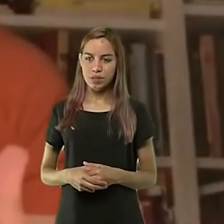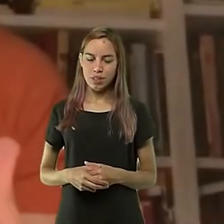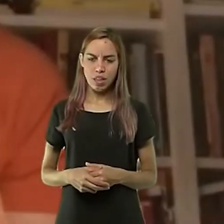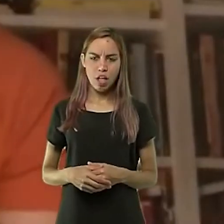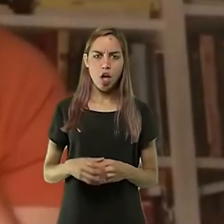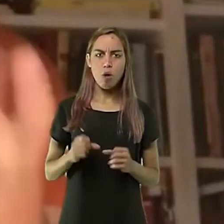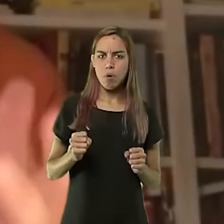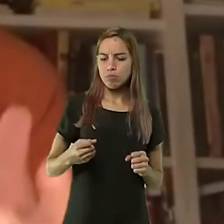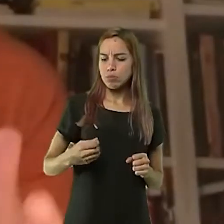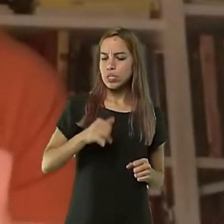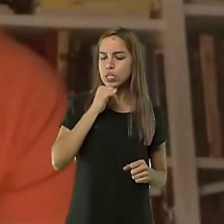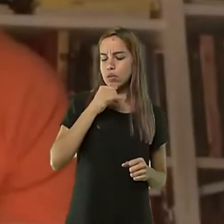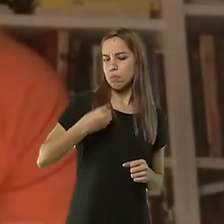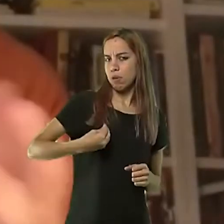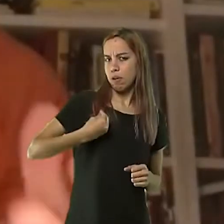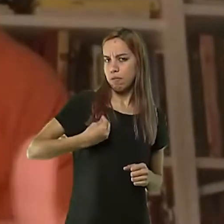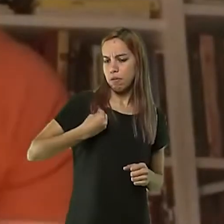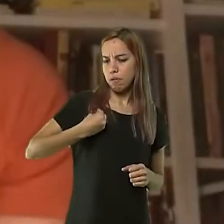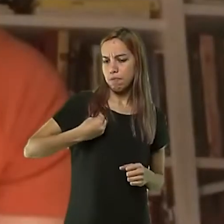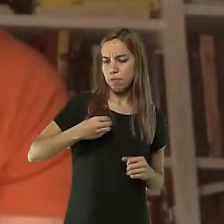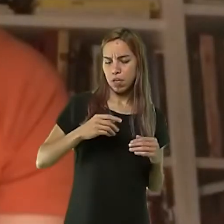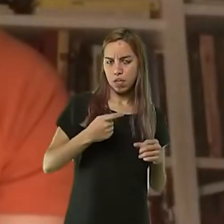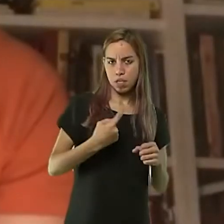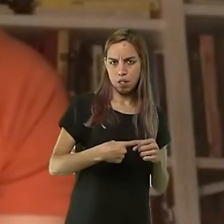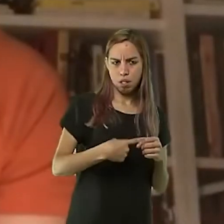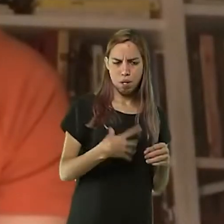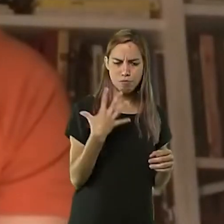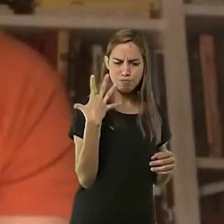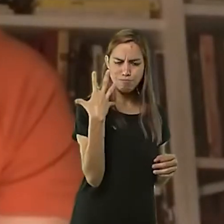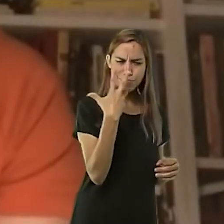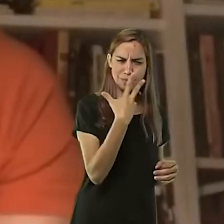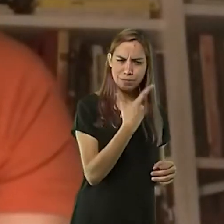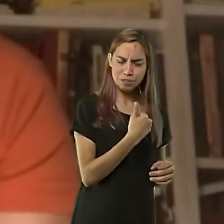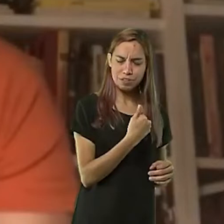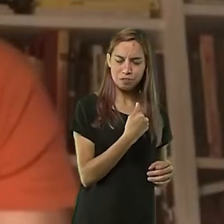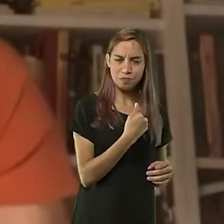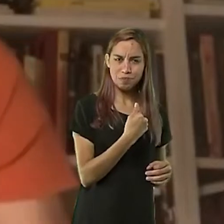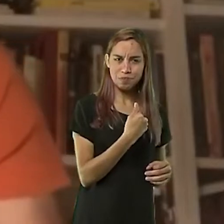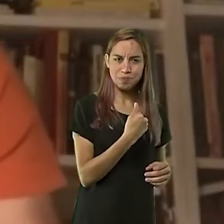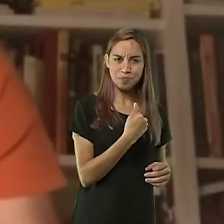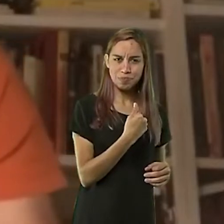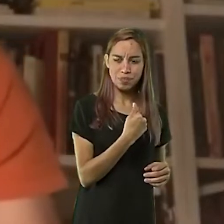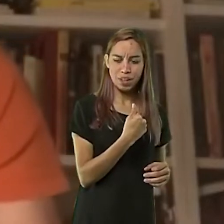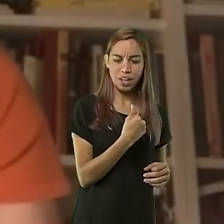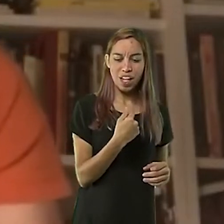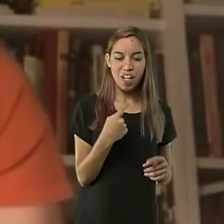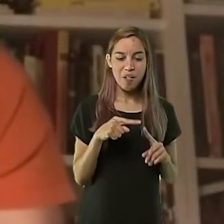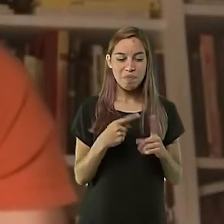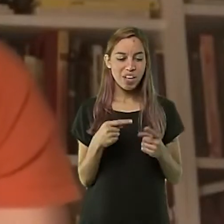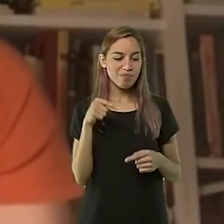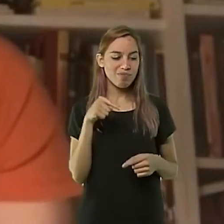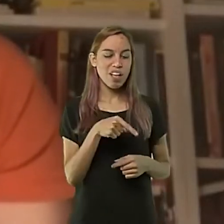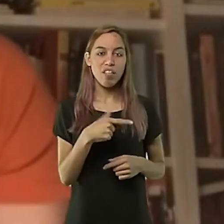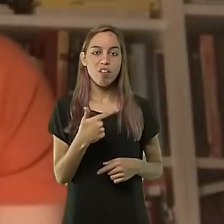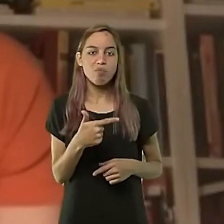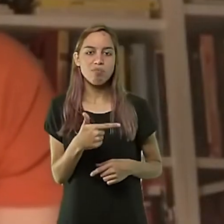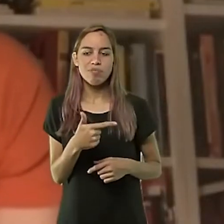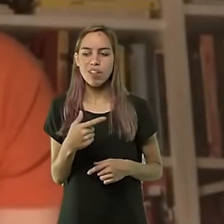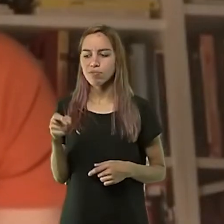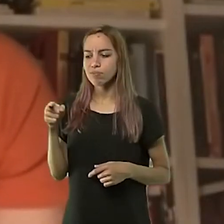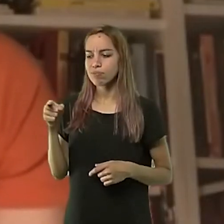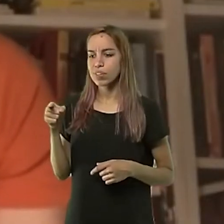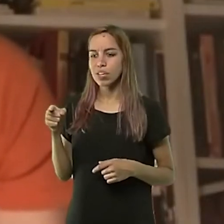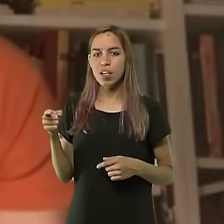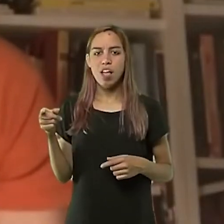maravilhosa e vou deixando de notar esses aspectos estéticos da cidade, mas